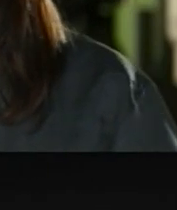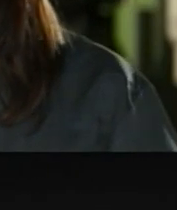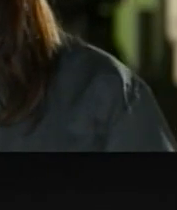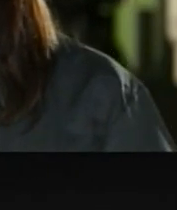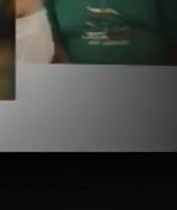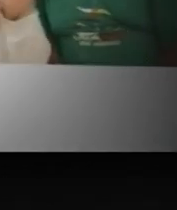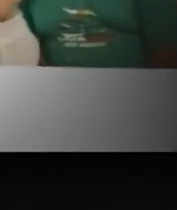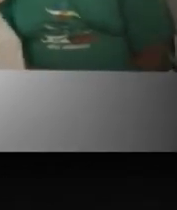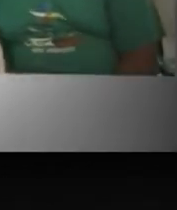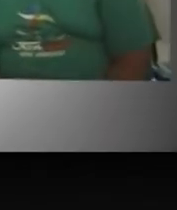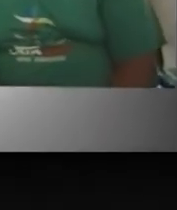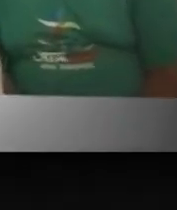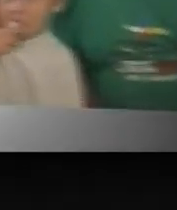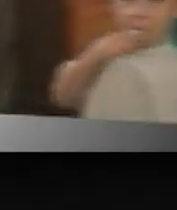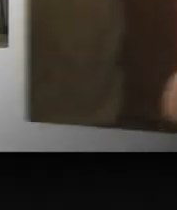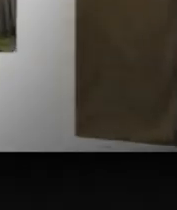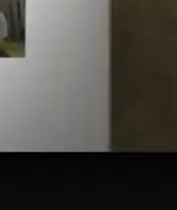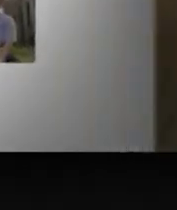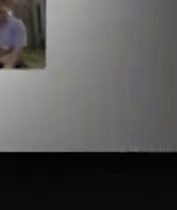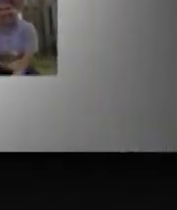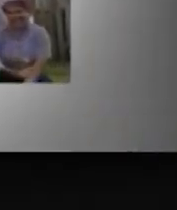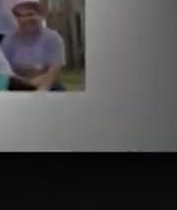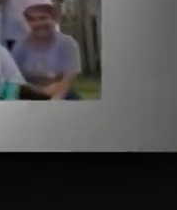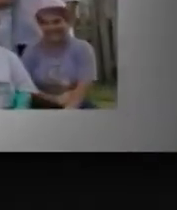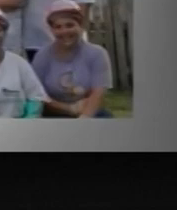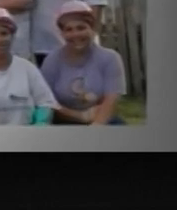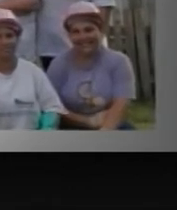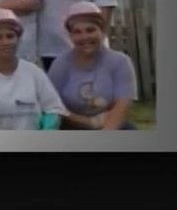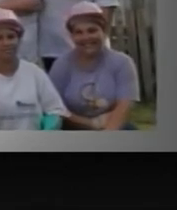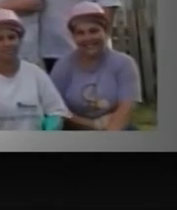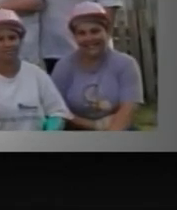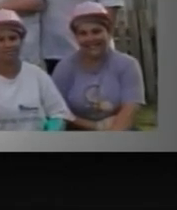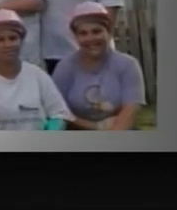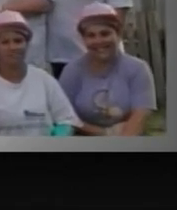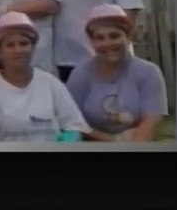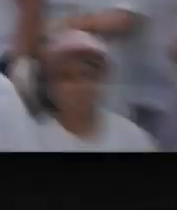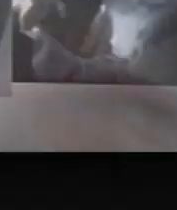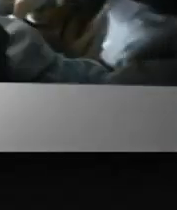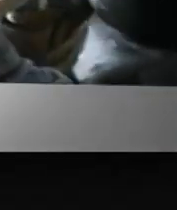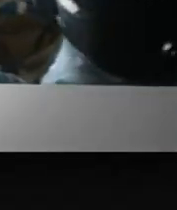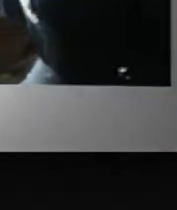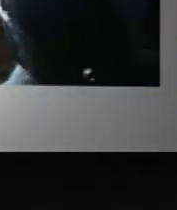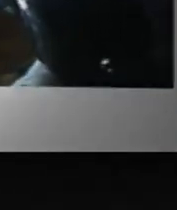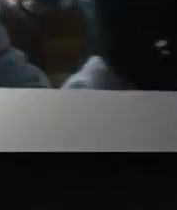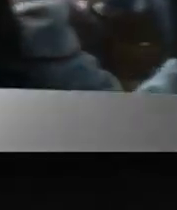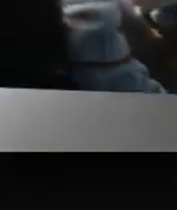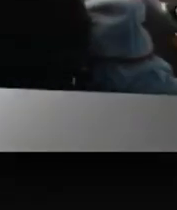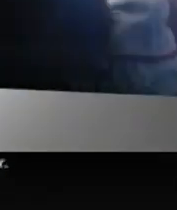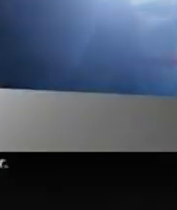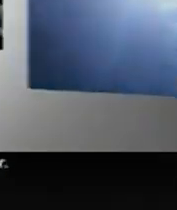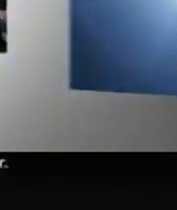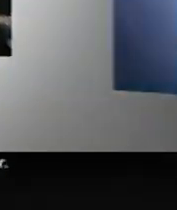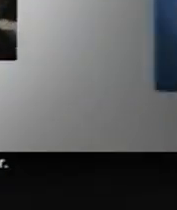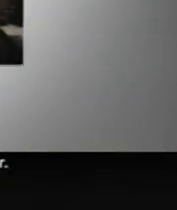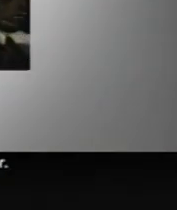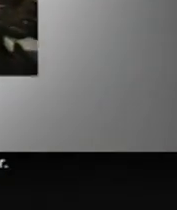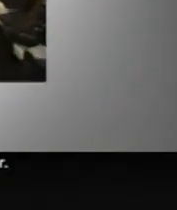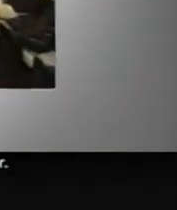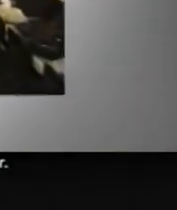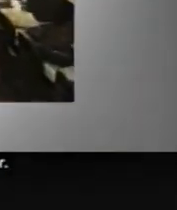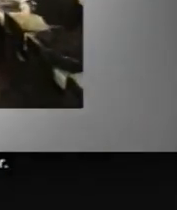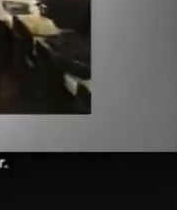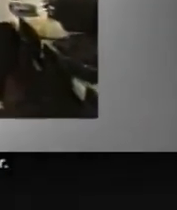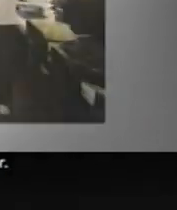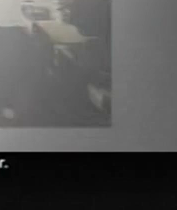disso hoje. Renda, cidadania, trabalho. Assim se constrói um